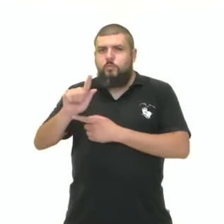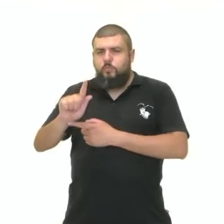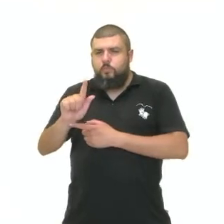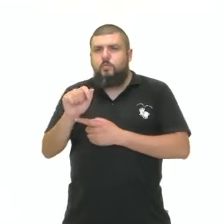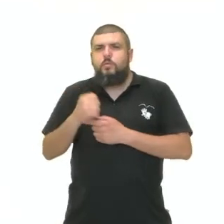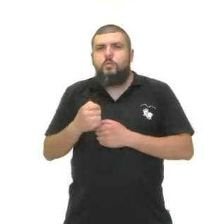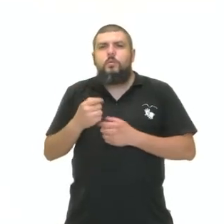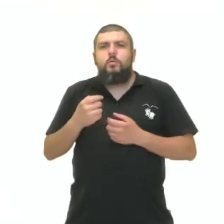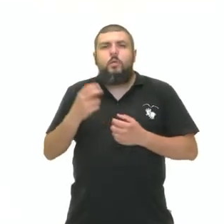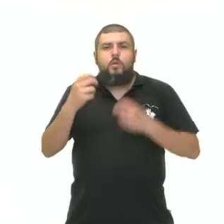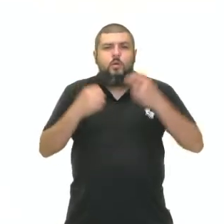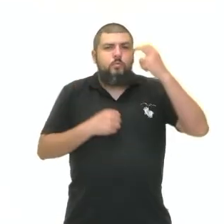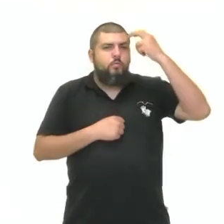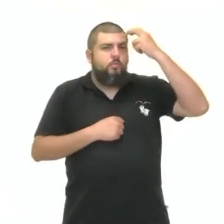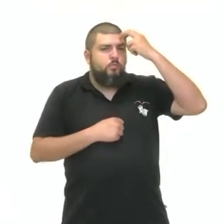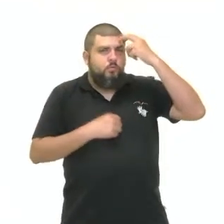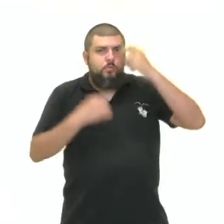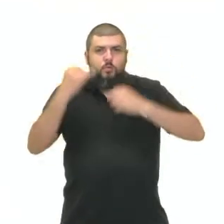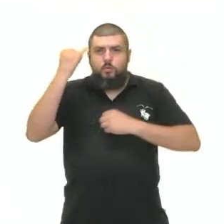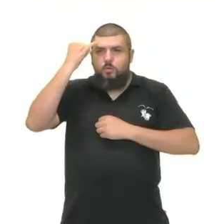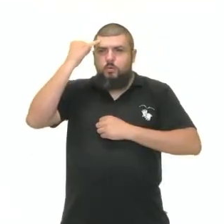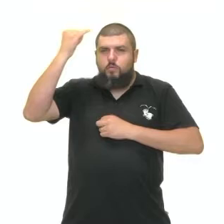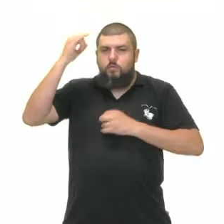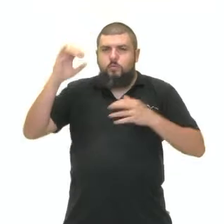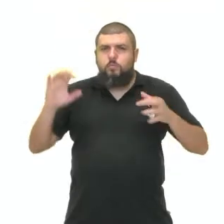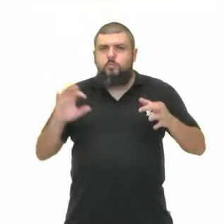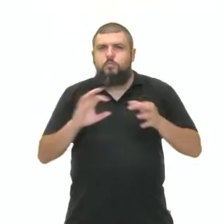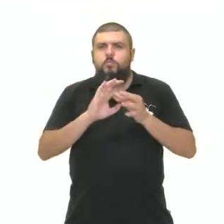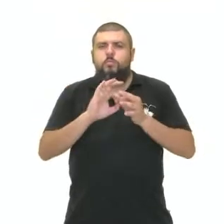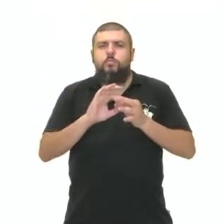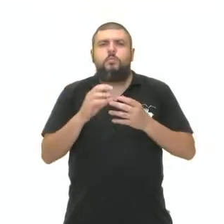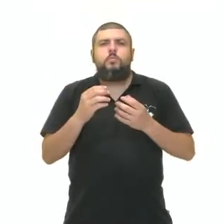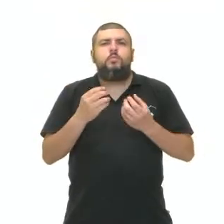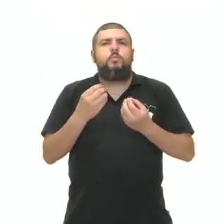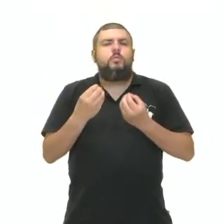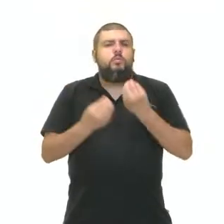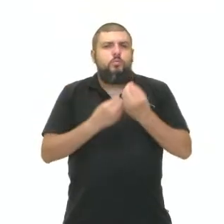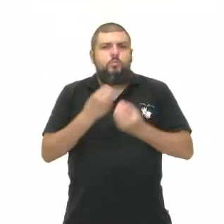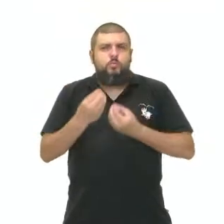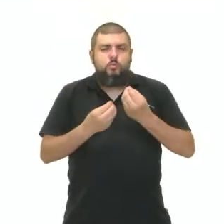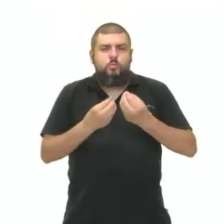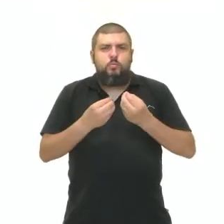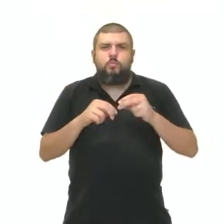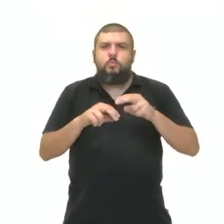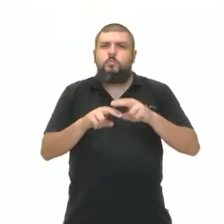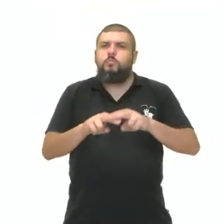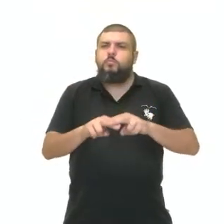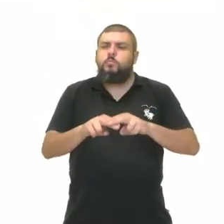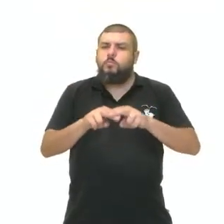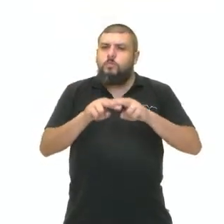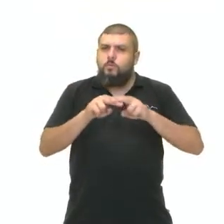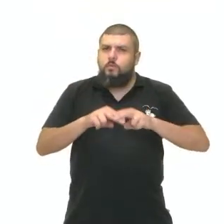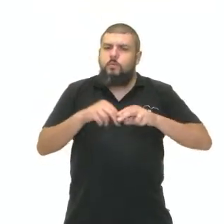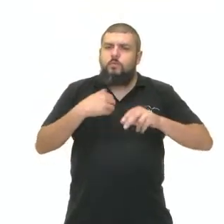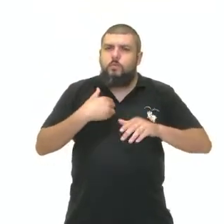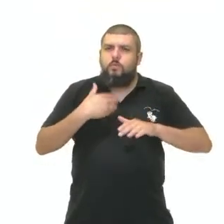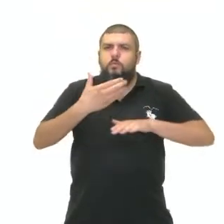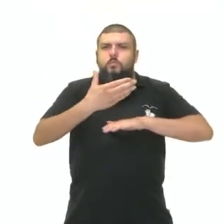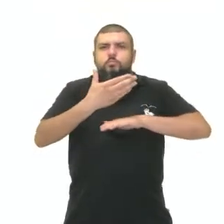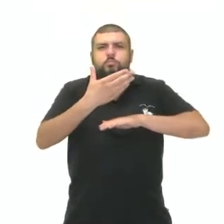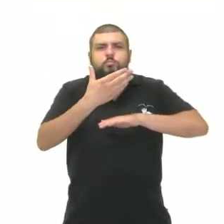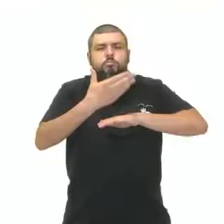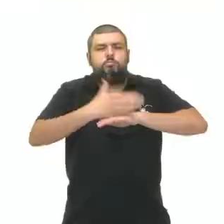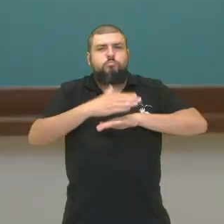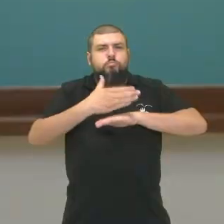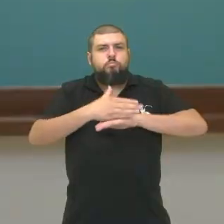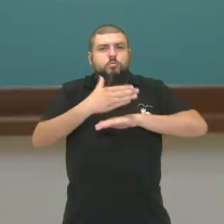entre cultura e ideologia se efetiva a partir do exercício dos aparelhos de hegemonia. Ele vai dizer